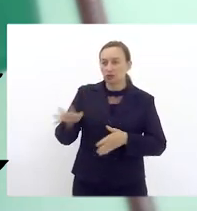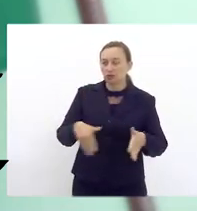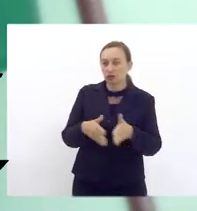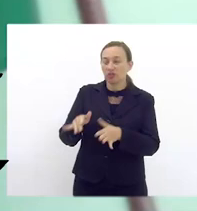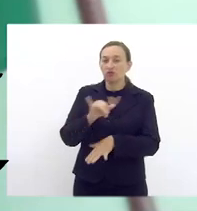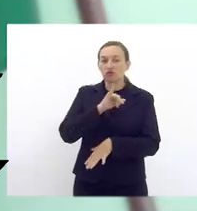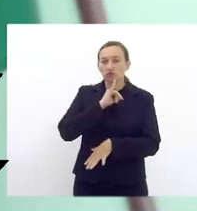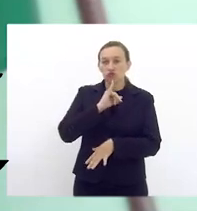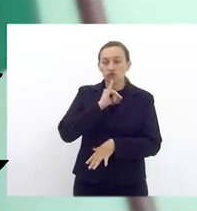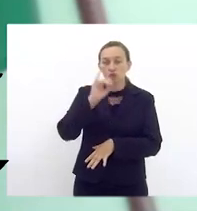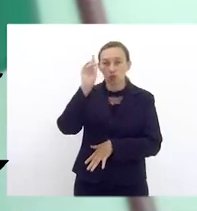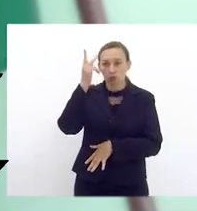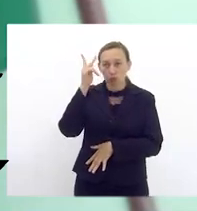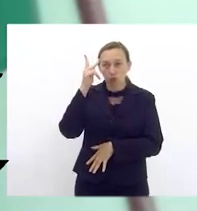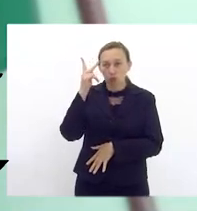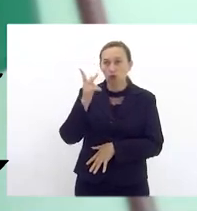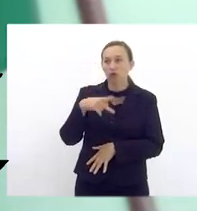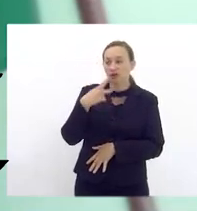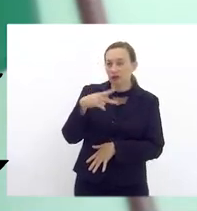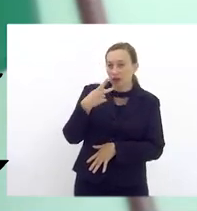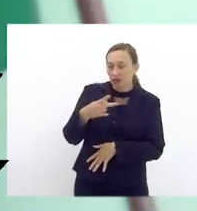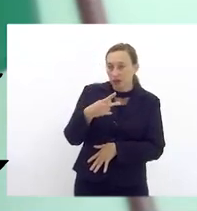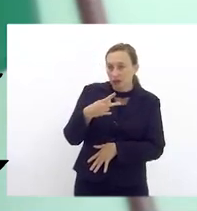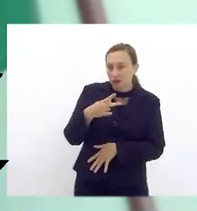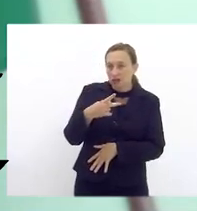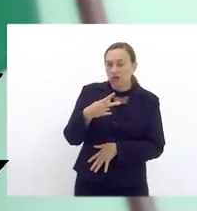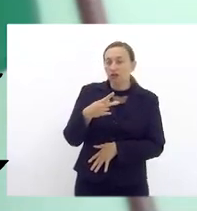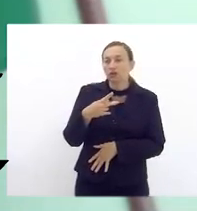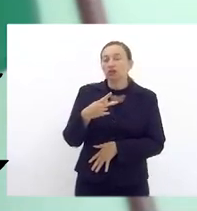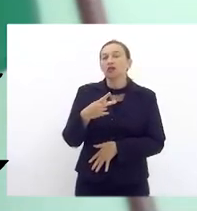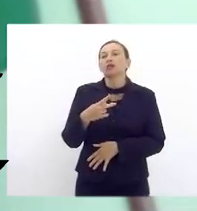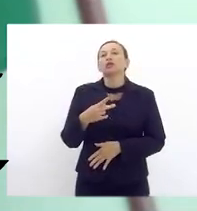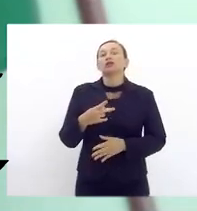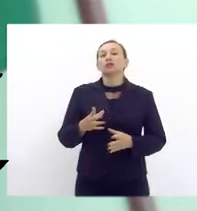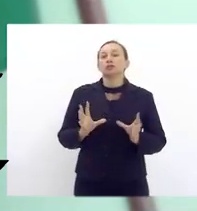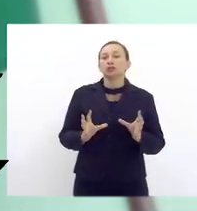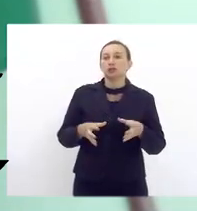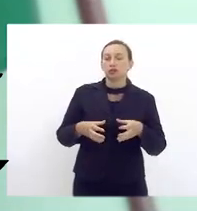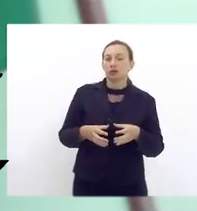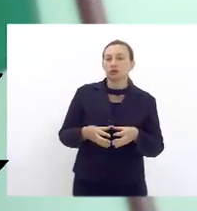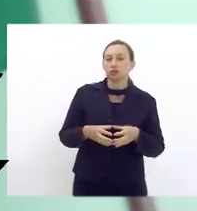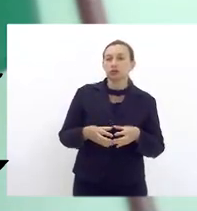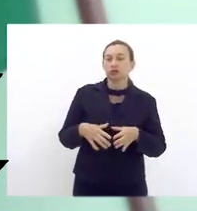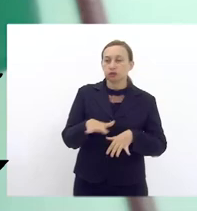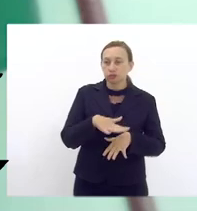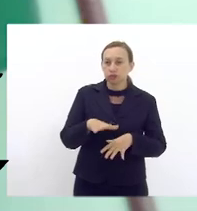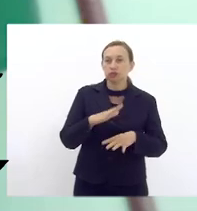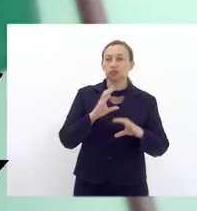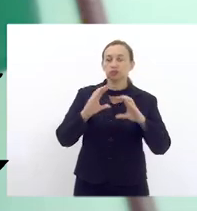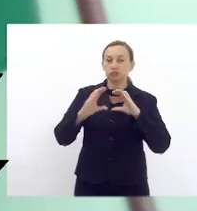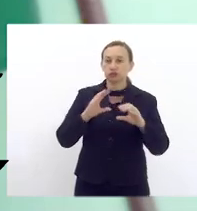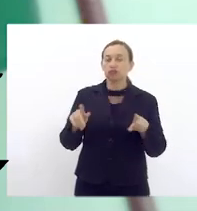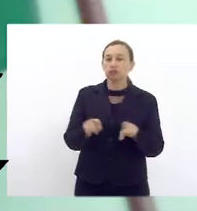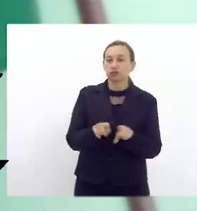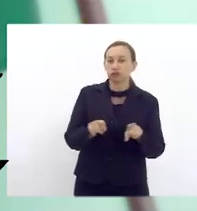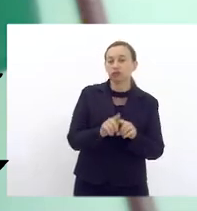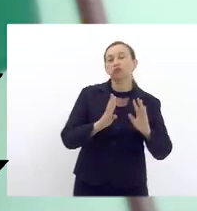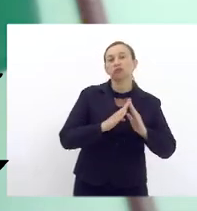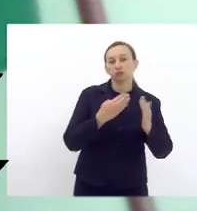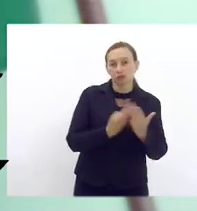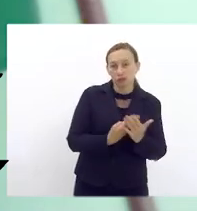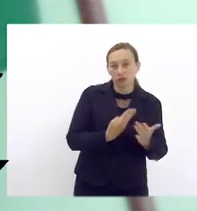infelizmente a história como ela contada e como ela é difundida nos meios de comunicação e também nos Bancos escolares